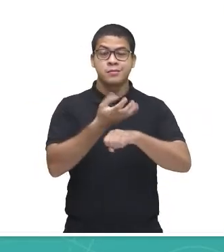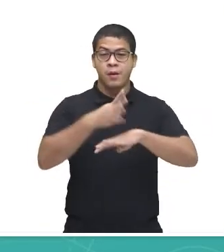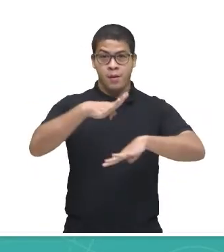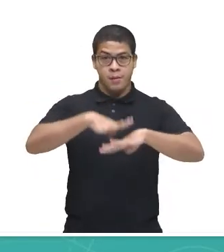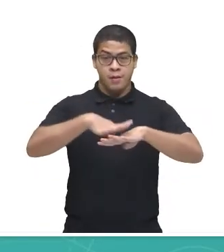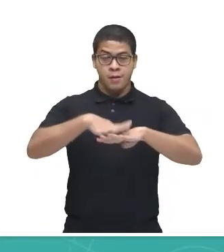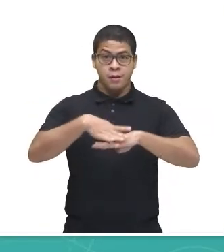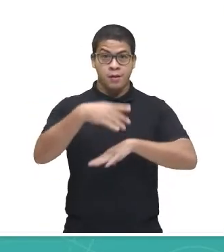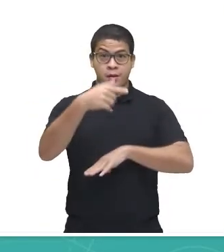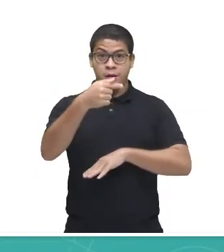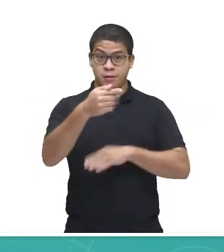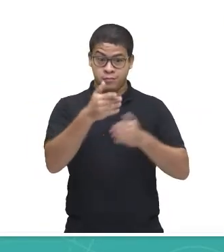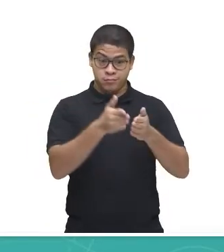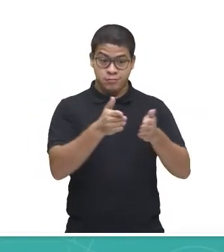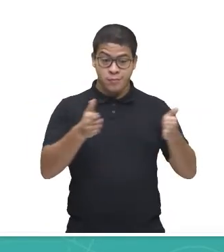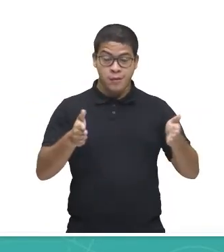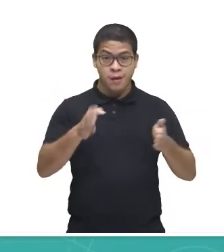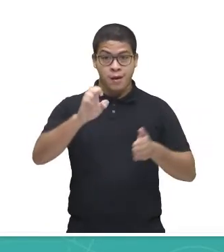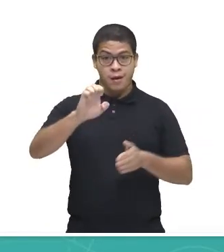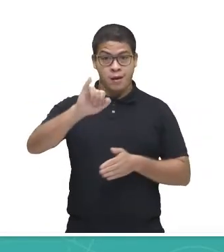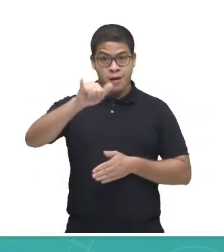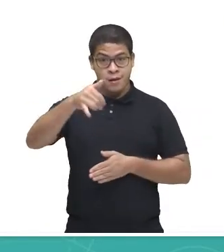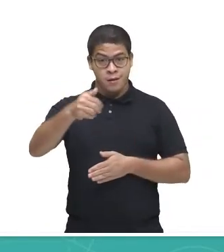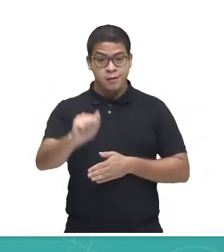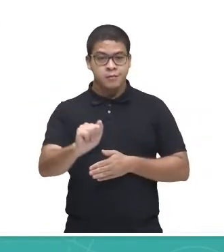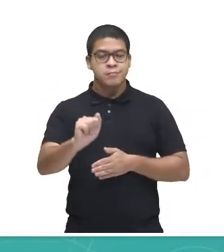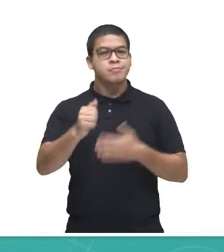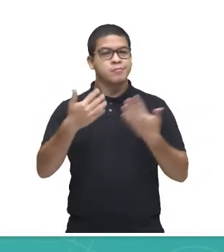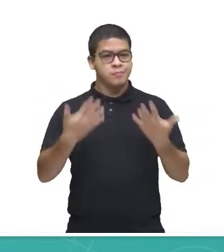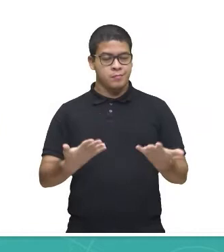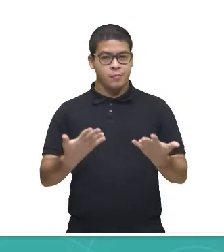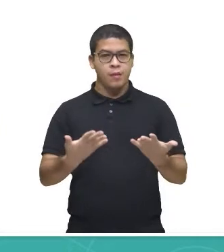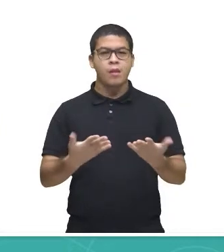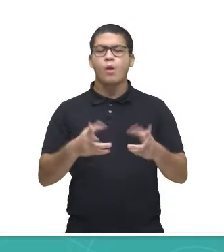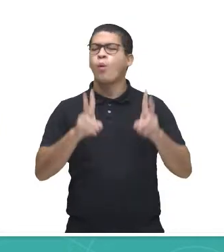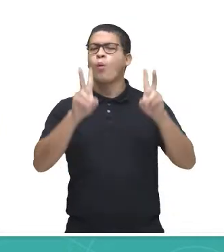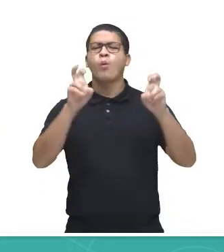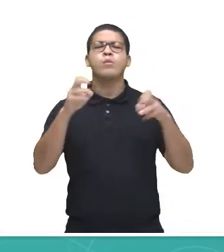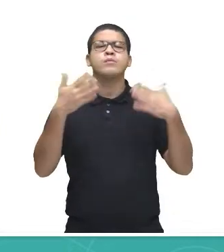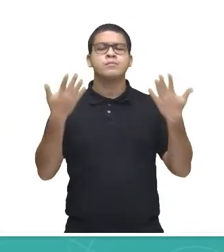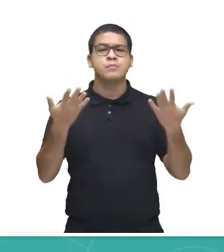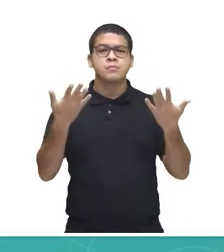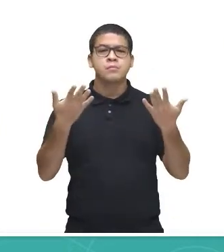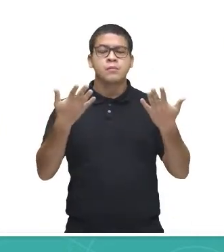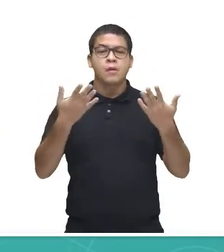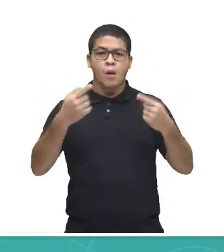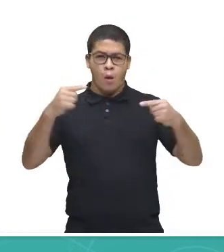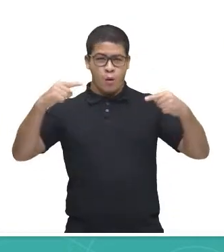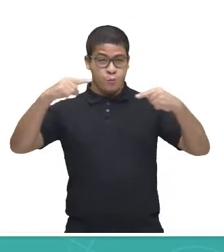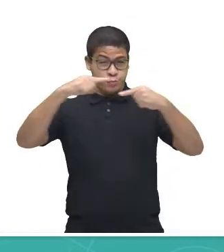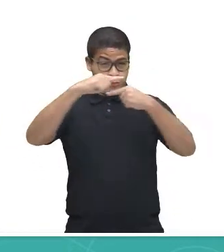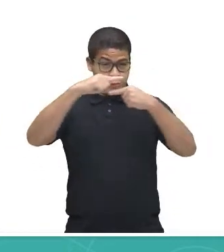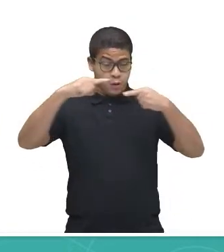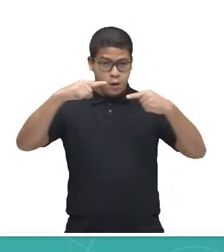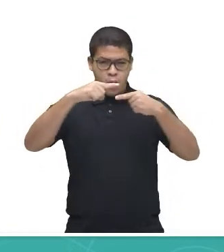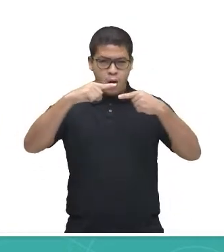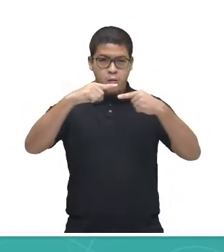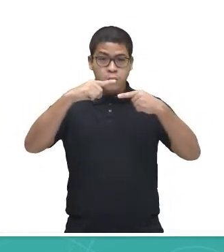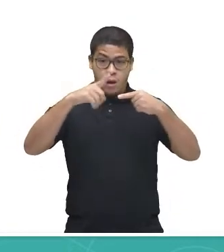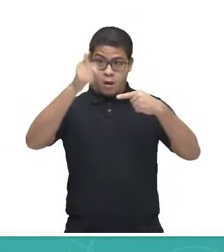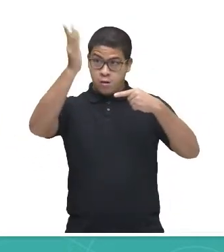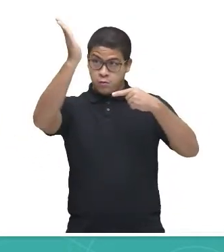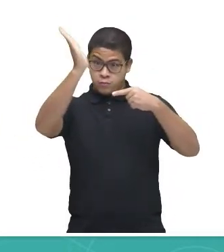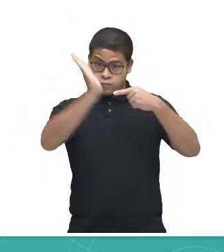sétima etapa. Nesta aula, a gente vai tratar sobre o seguinte assunto: retas paralelas cortadas por